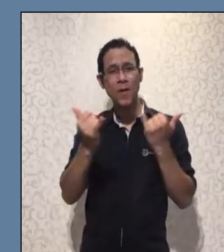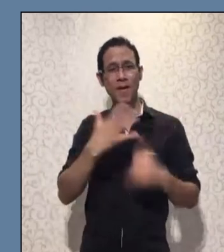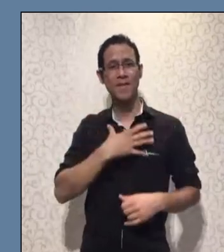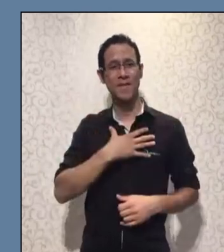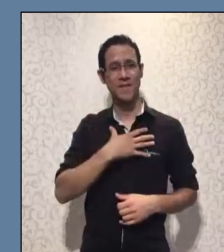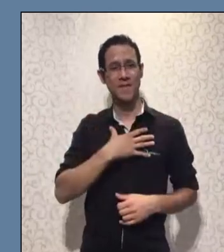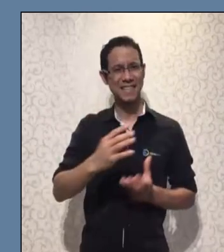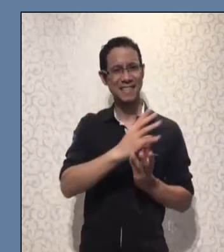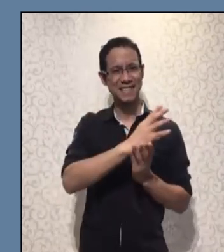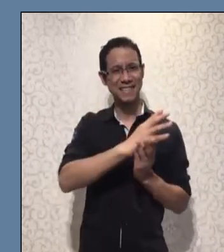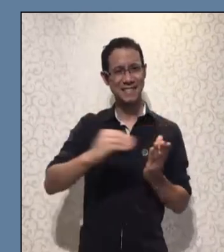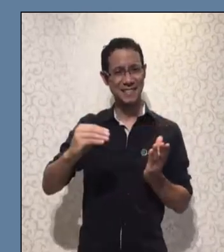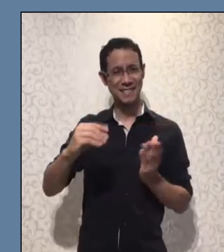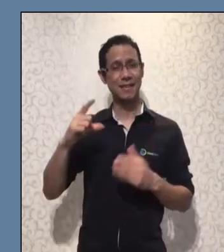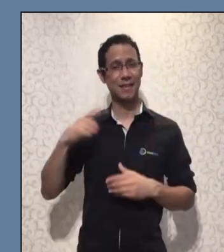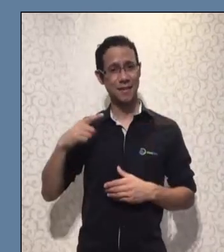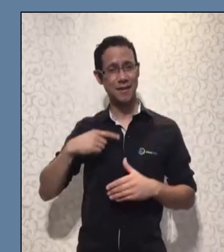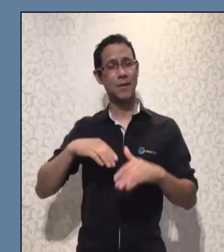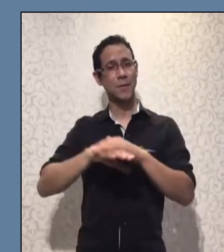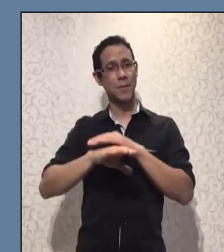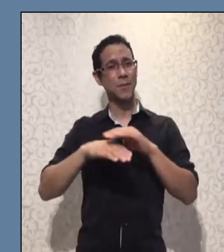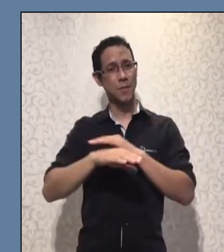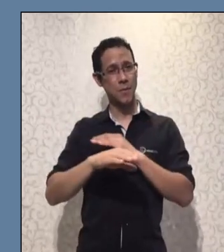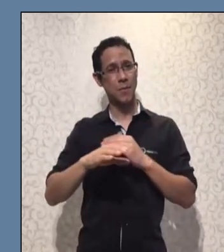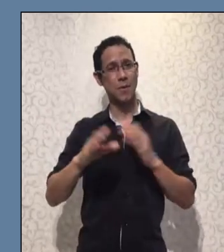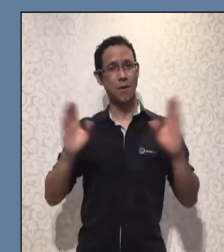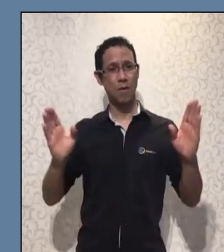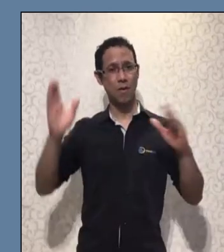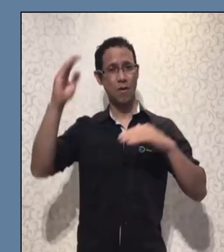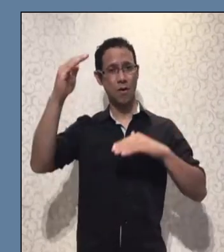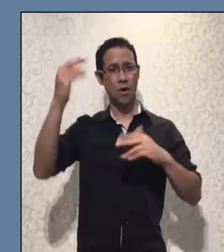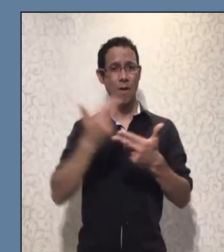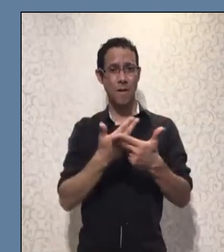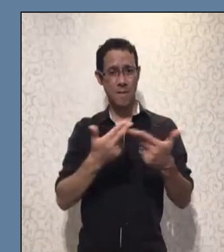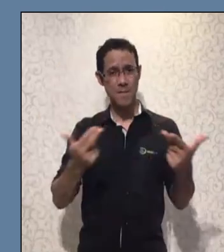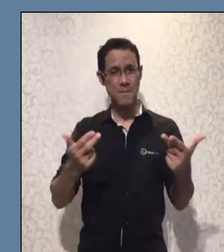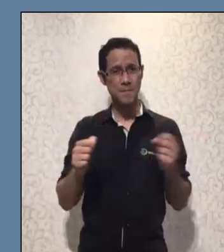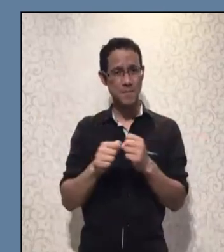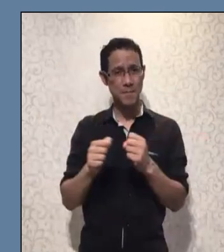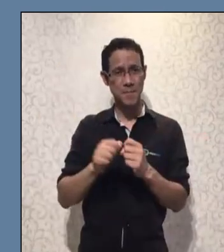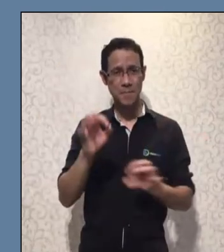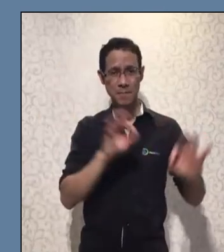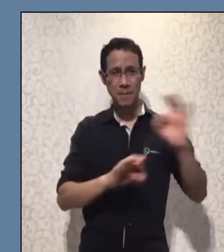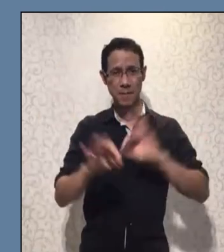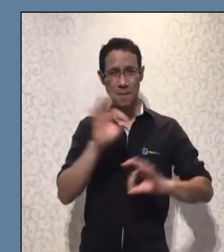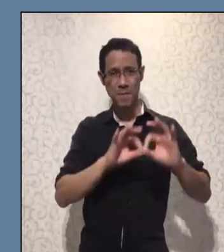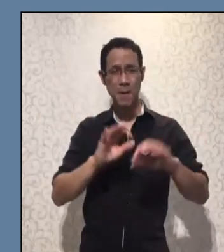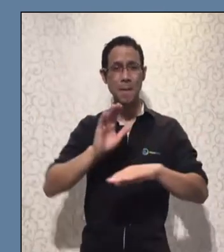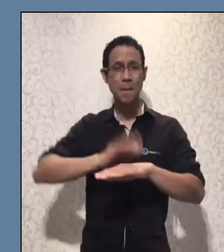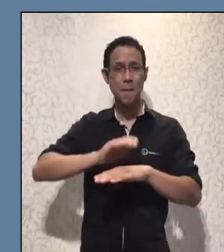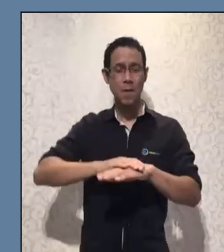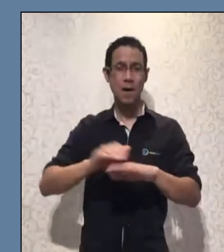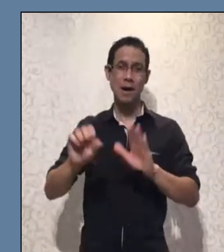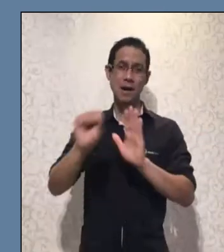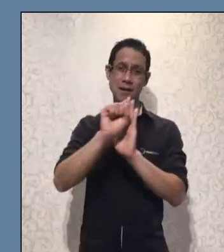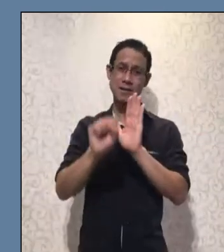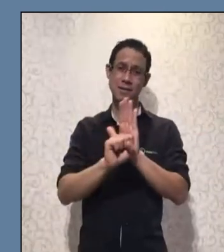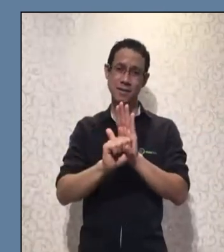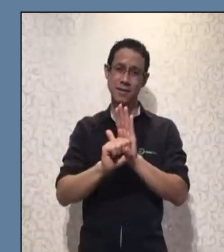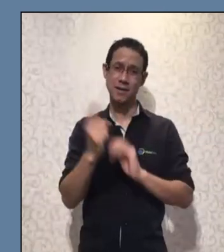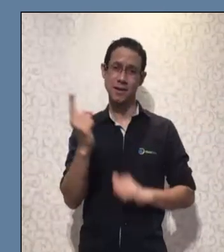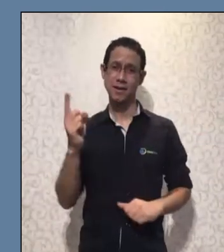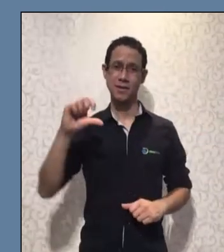é uma coleção de obras de arte, né, produzidas no século XIX, mas, sobretudo, nas duas